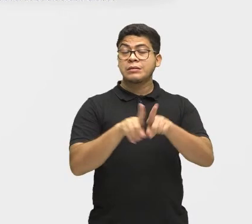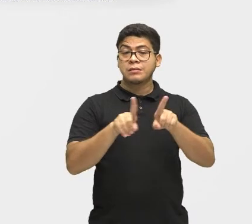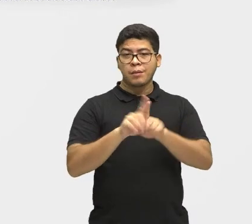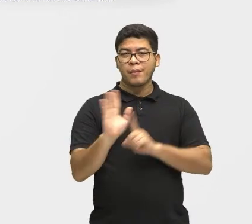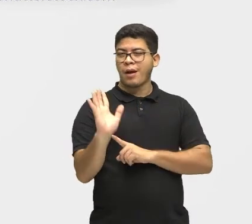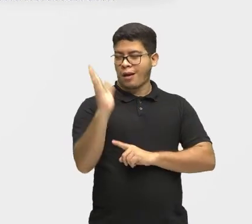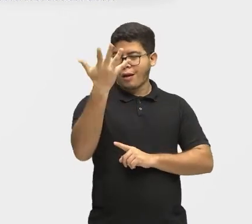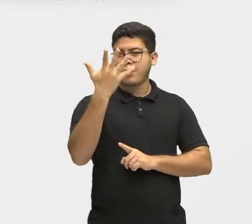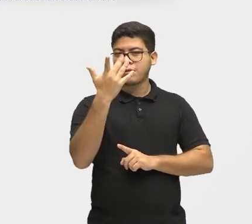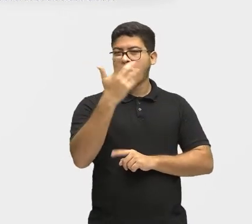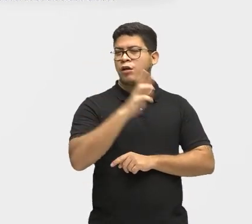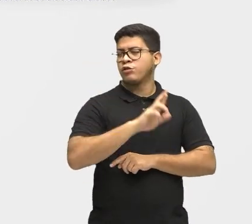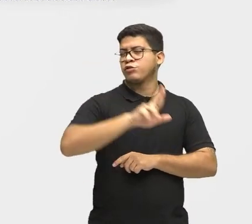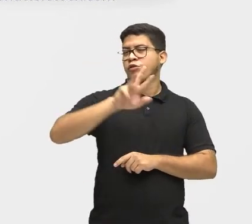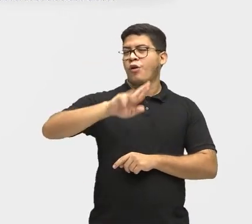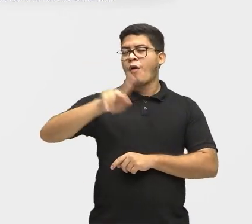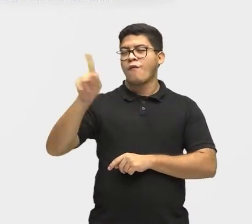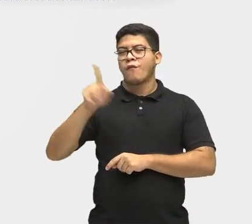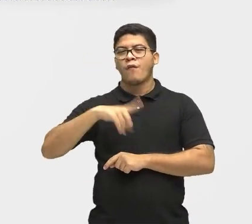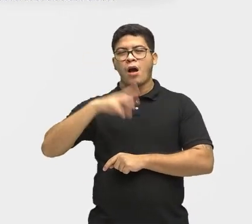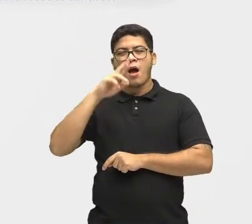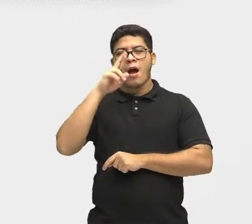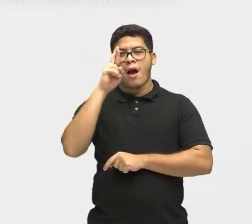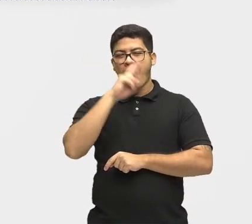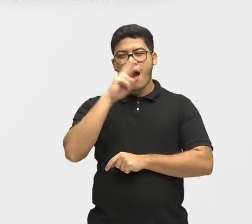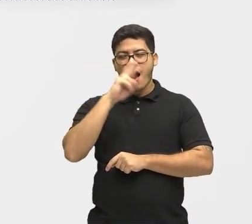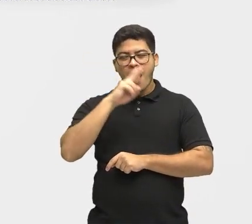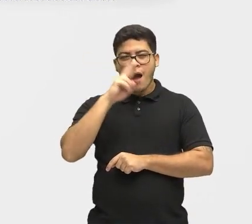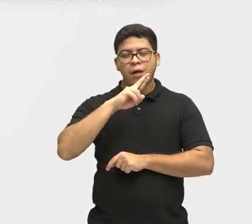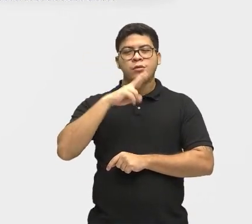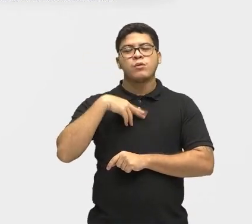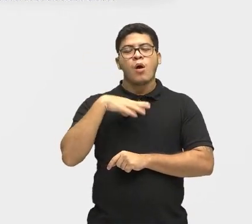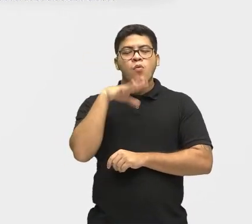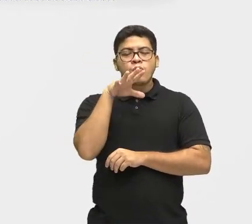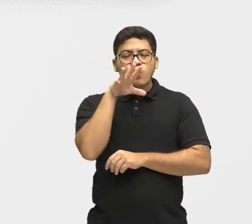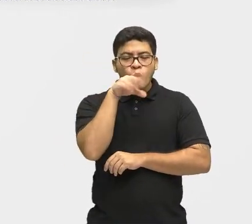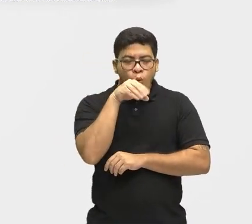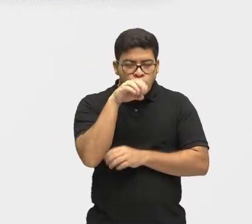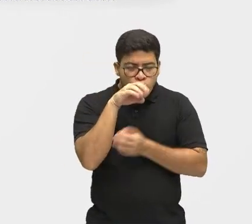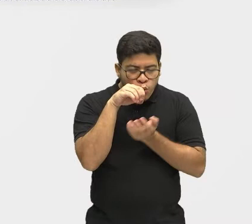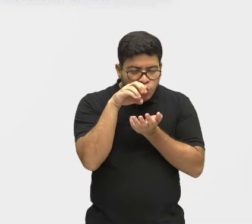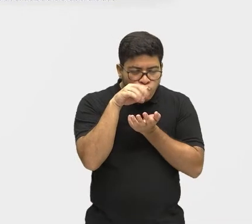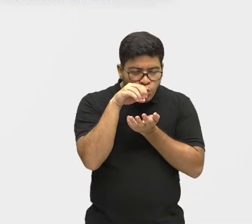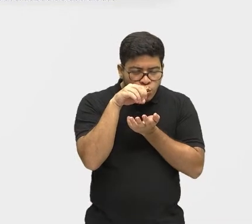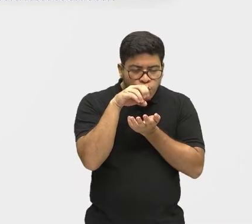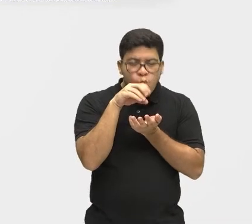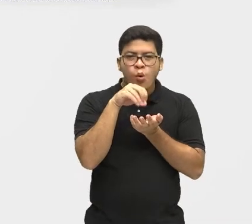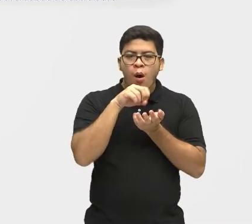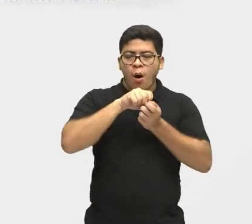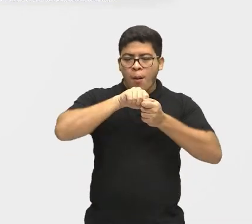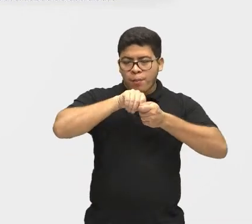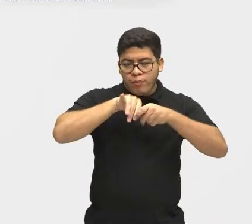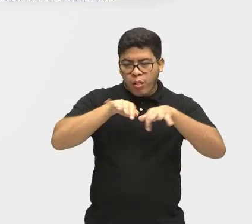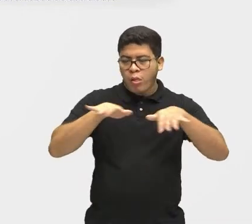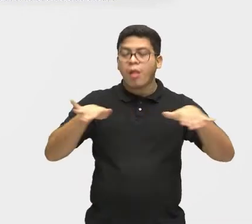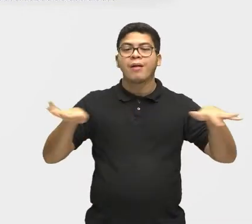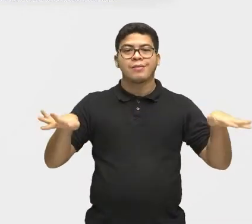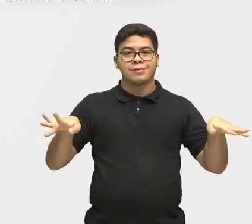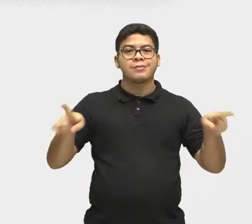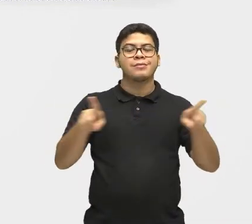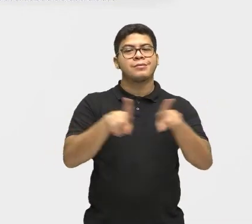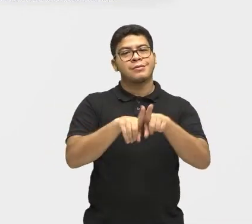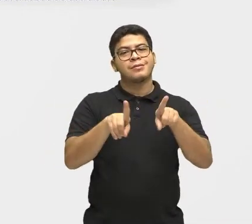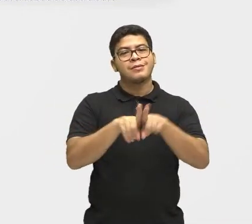dispersores, vários roedores que se alimentam ali do fruto ou levam as sementes para guardar, esconde a semente em